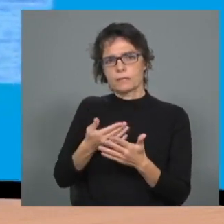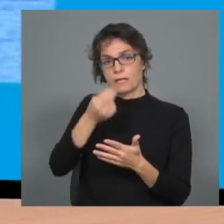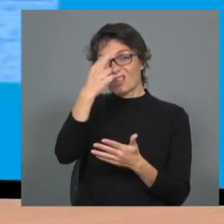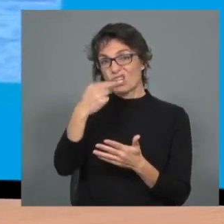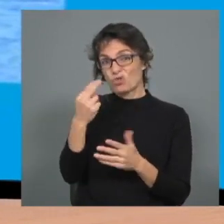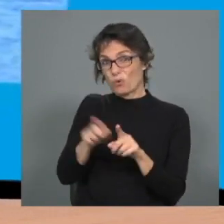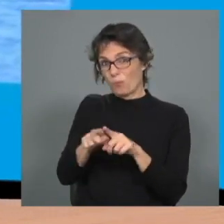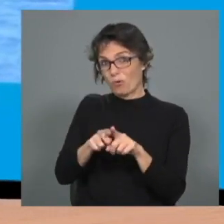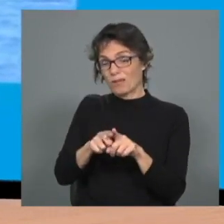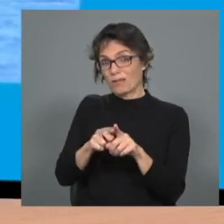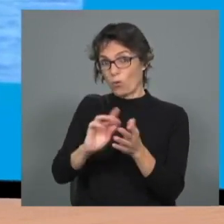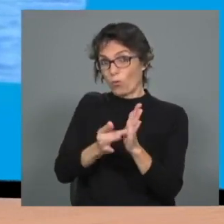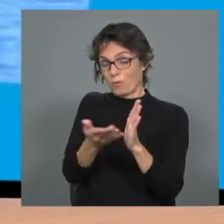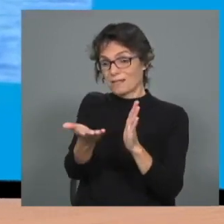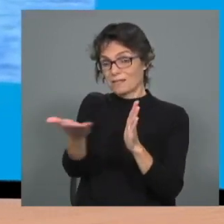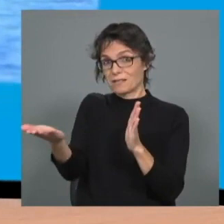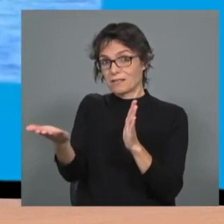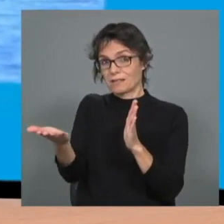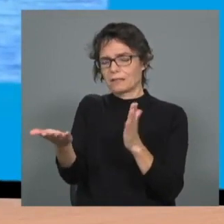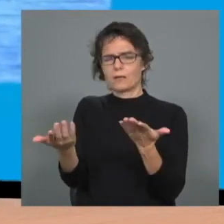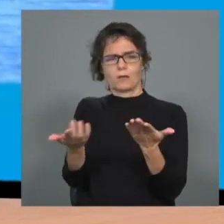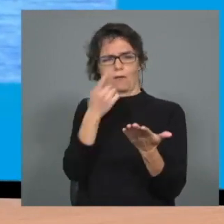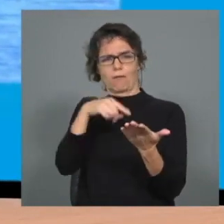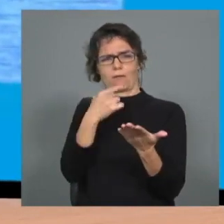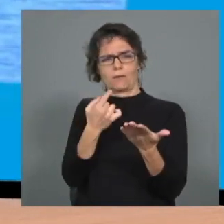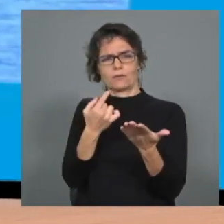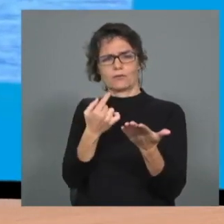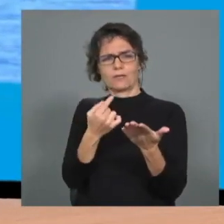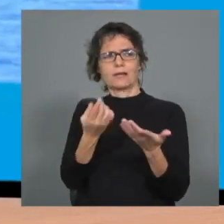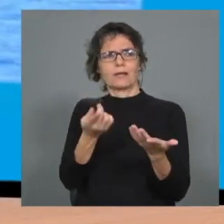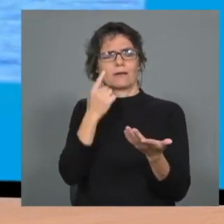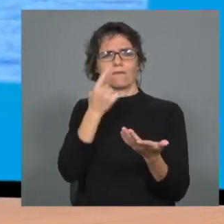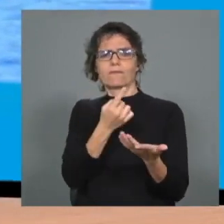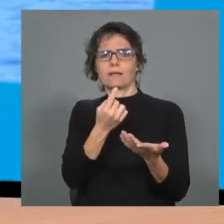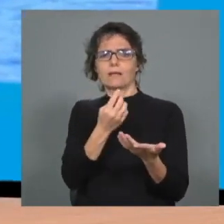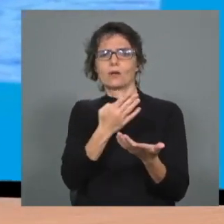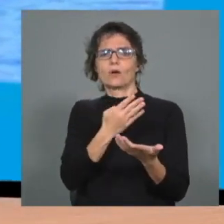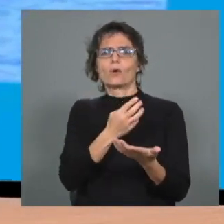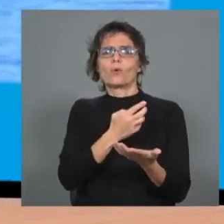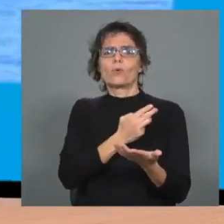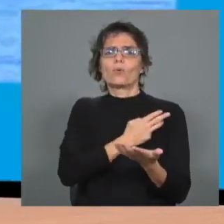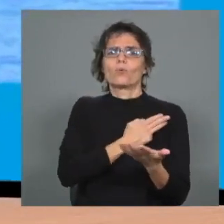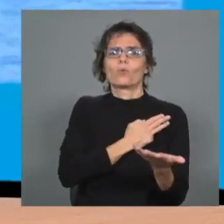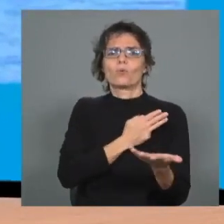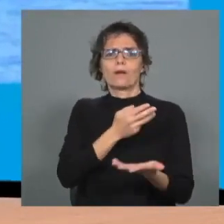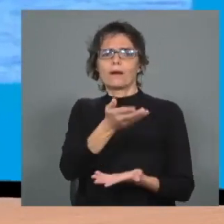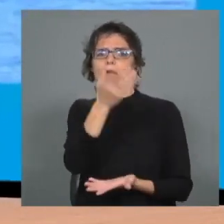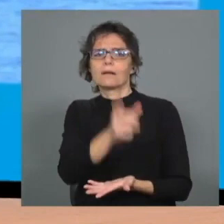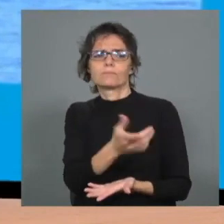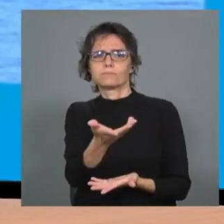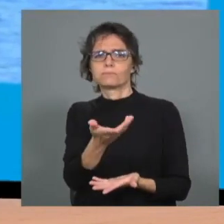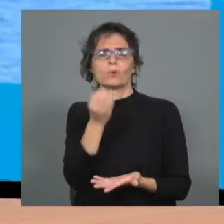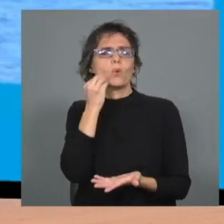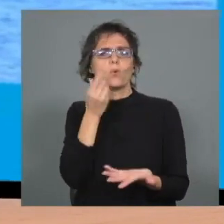é impensável no mesmo partido estar Lula e Alckmin. São dois adversários históricos, né? É completamente impensável,